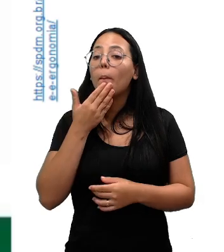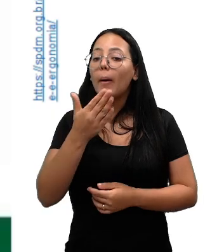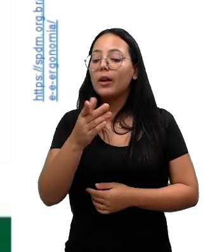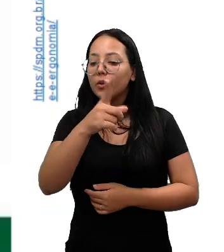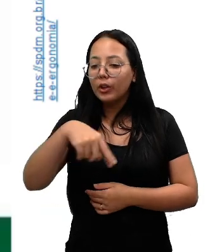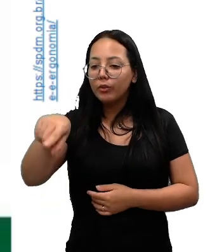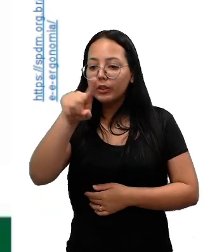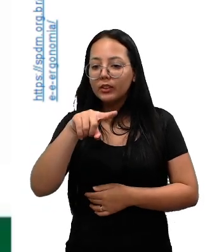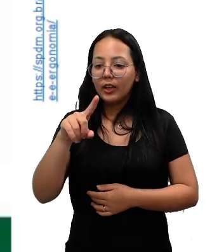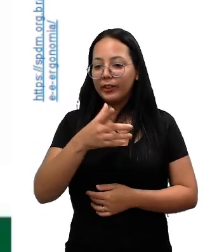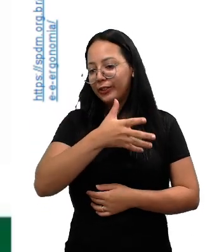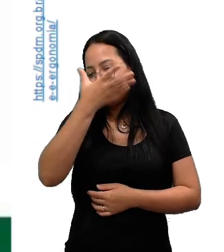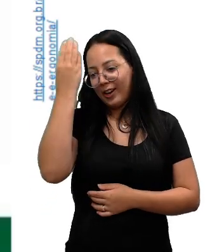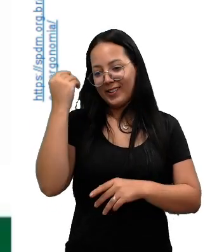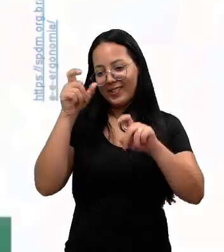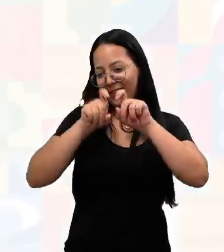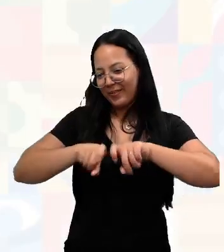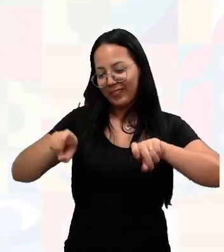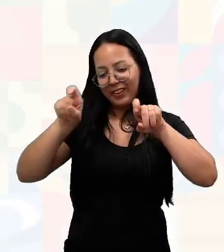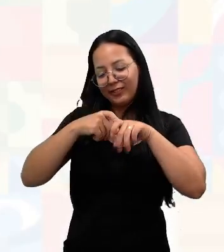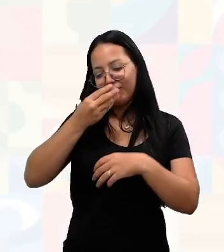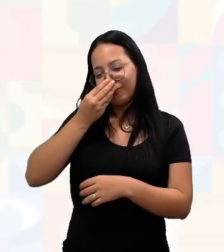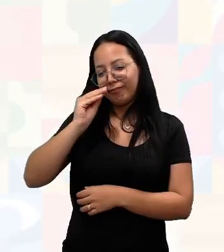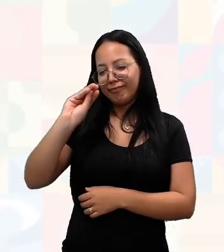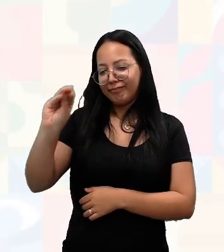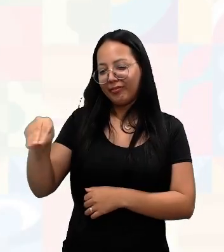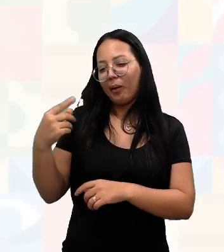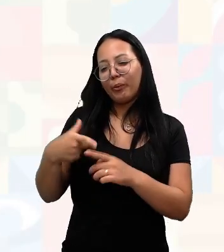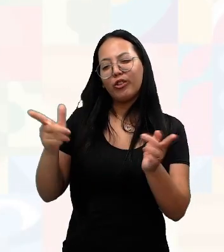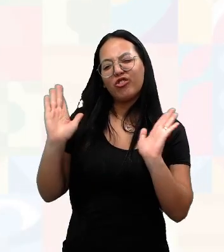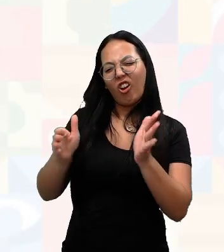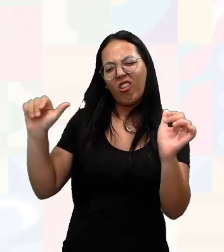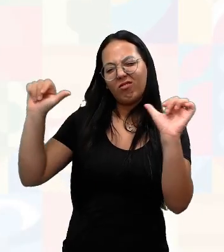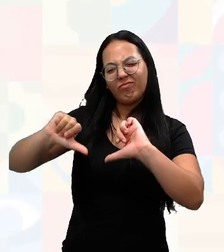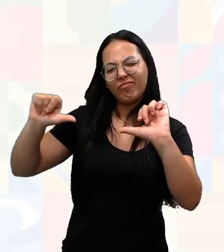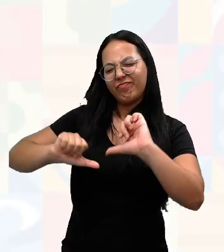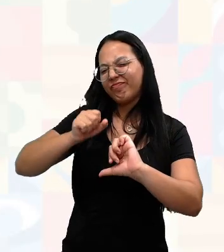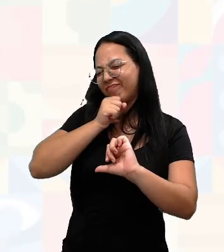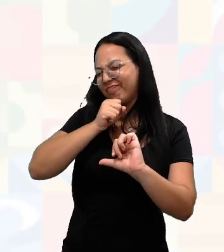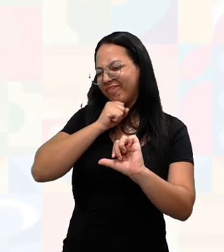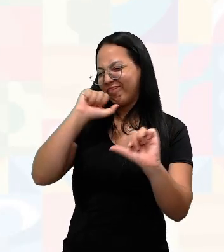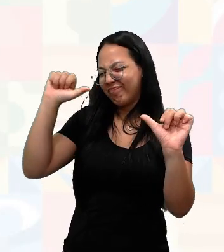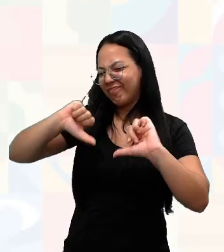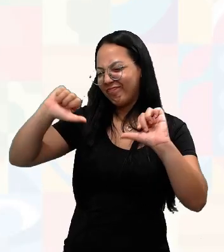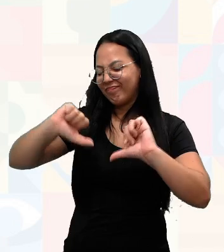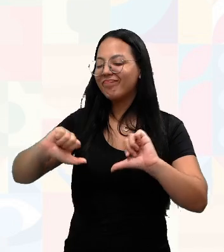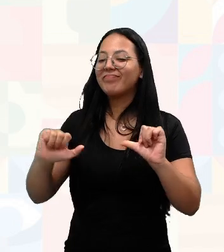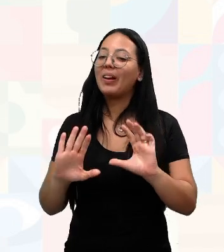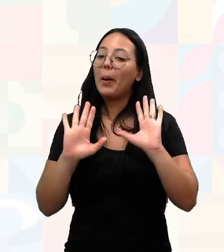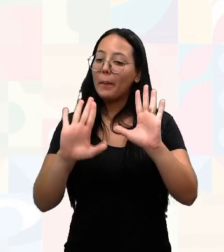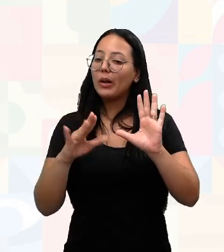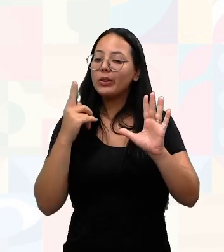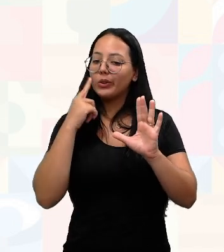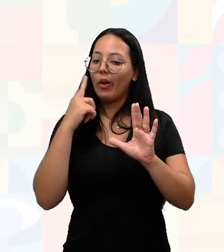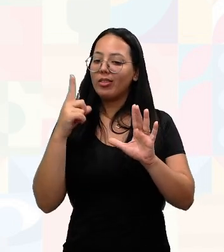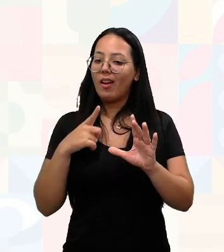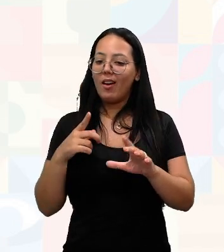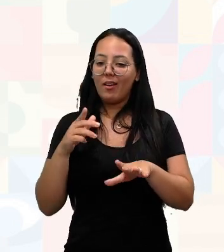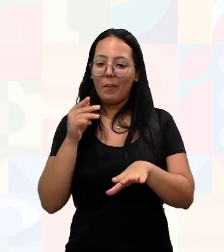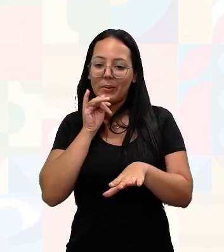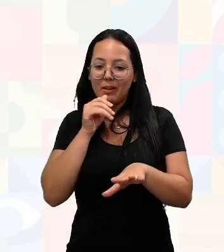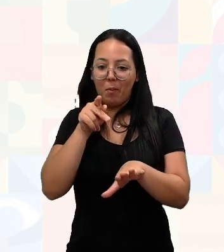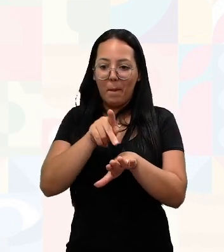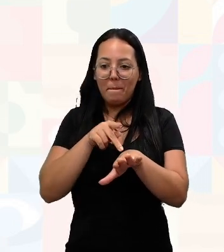desconsiderem o computador, o danadinho aqui tá bem defasado, né? Uma imagem antiga. Mas temos aqui apoios de pé,